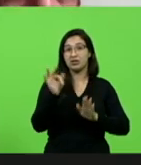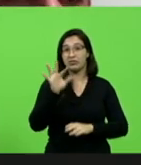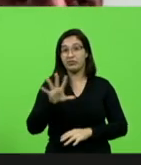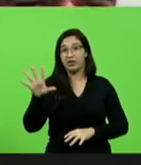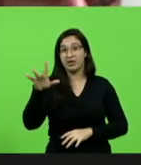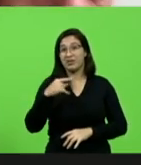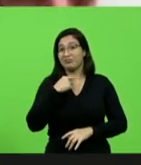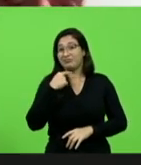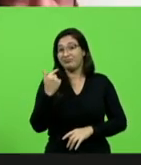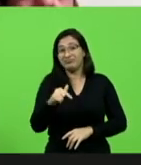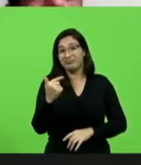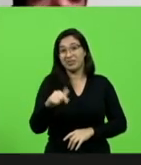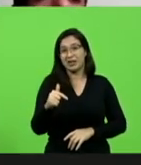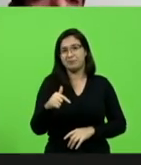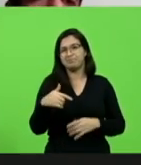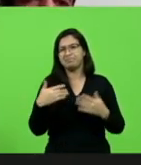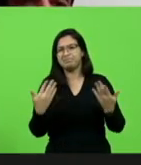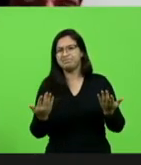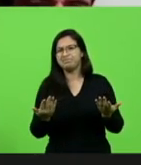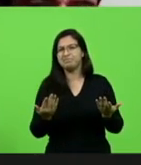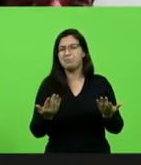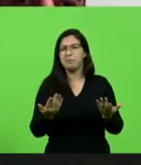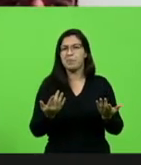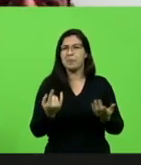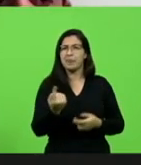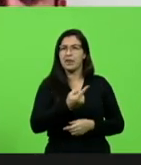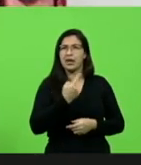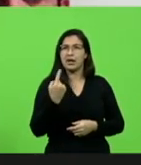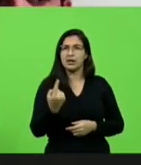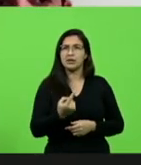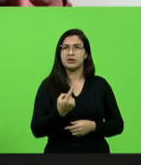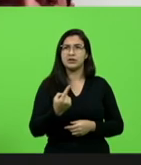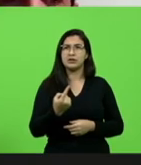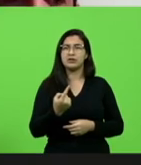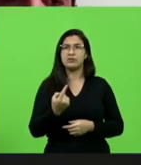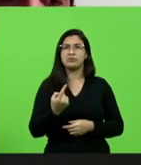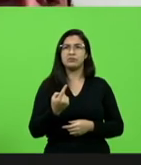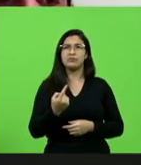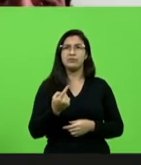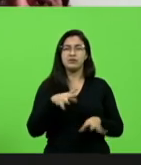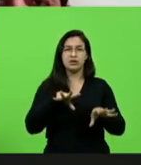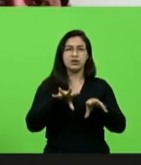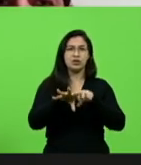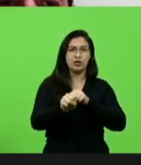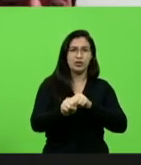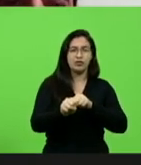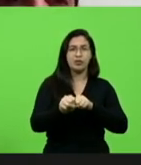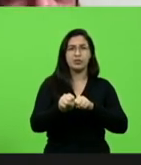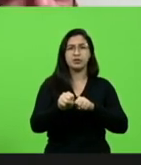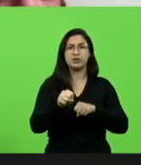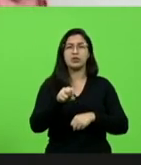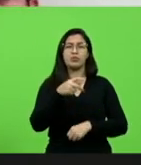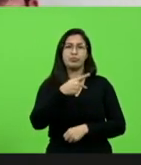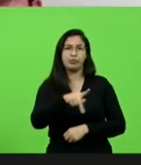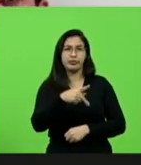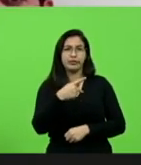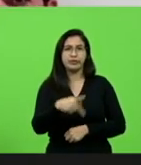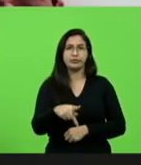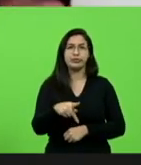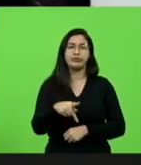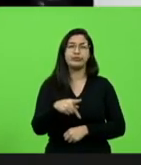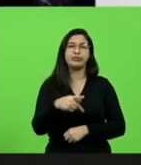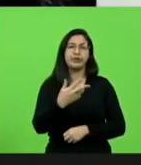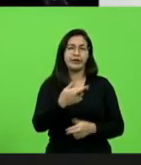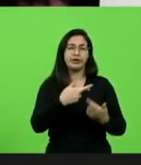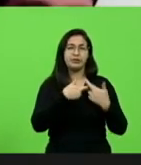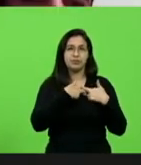nessa linha, vai a preocupação que nós temos com a valorização do professor, com a formação do professor, do tutor, né?